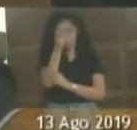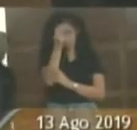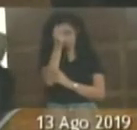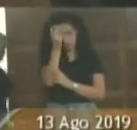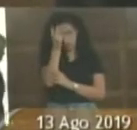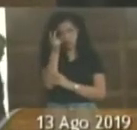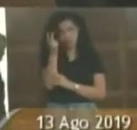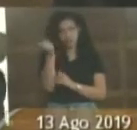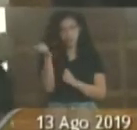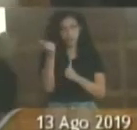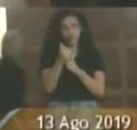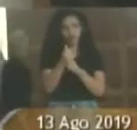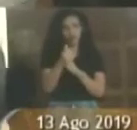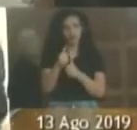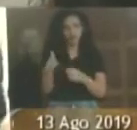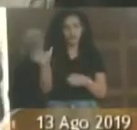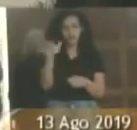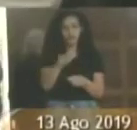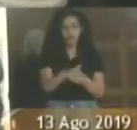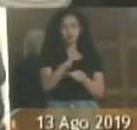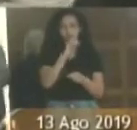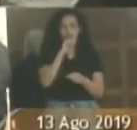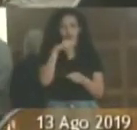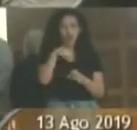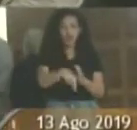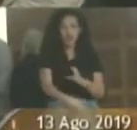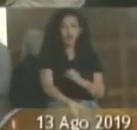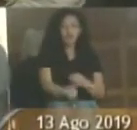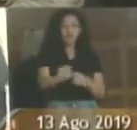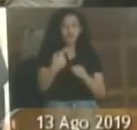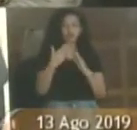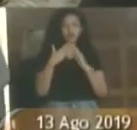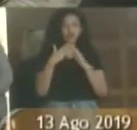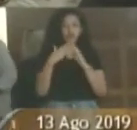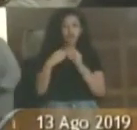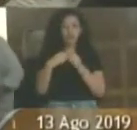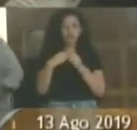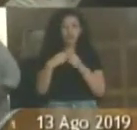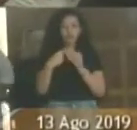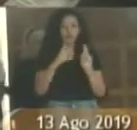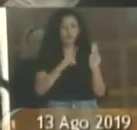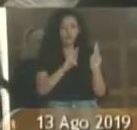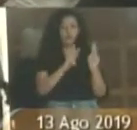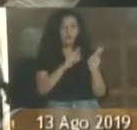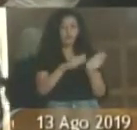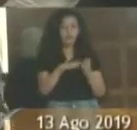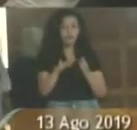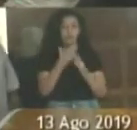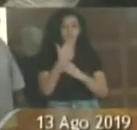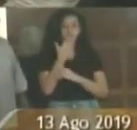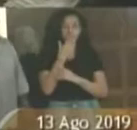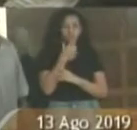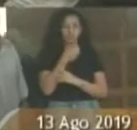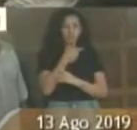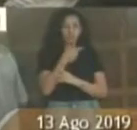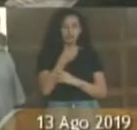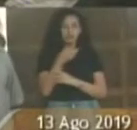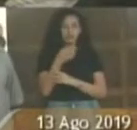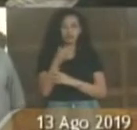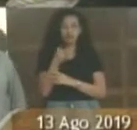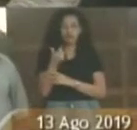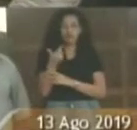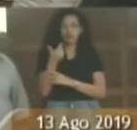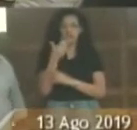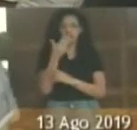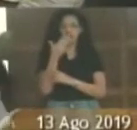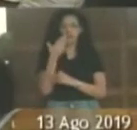troca das tampas de bueiro na rua Amadeu Dutra, em frente à residência número 110, Parque Mambucaba. Indicação 2362, indicando ao